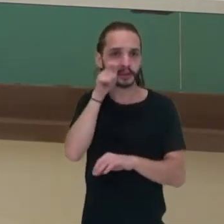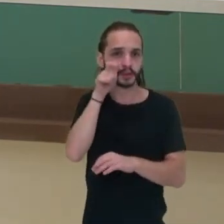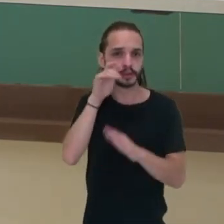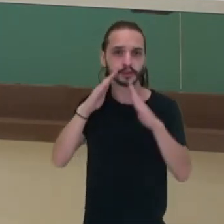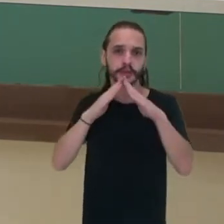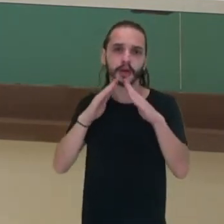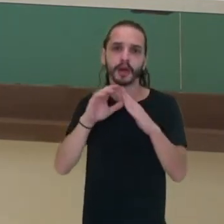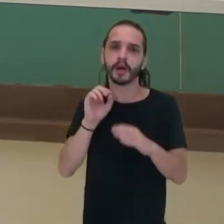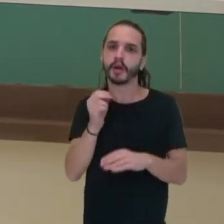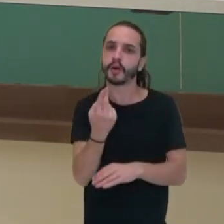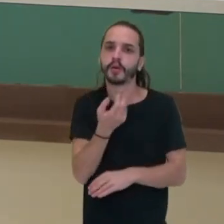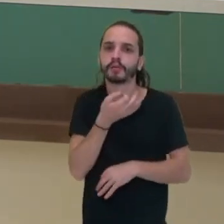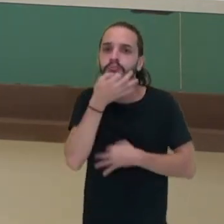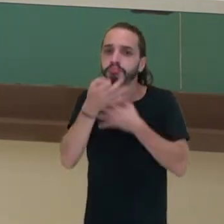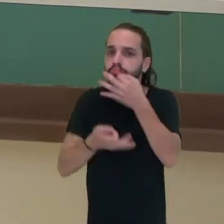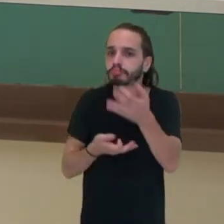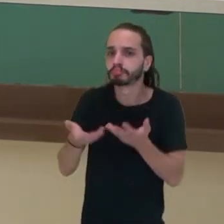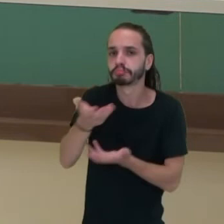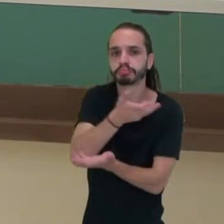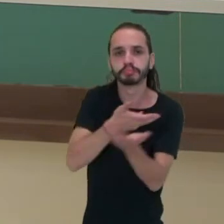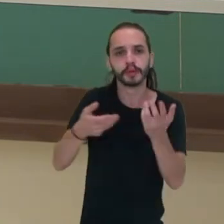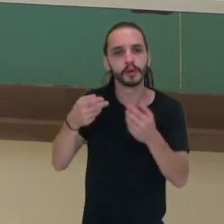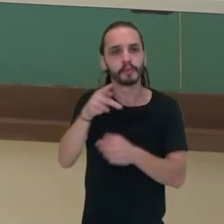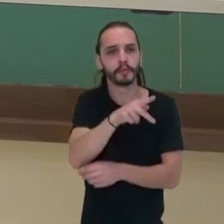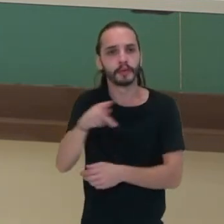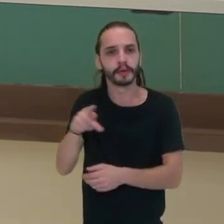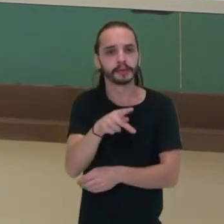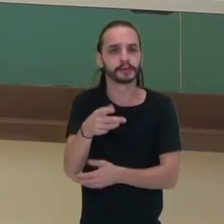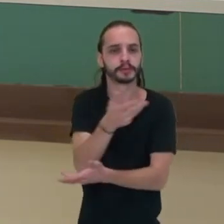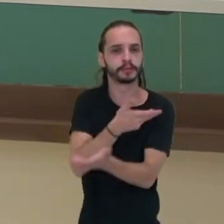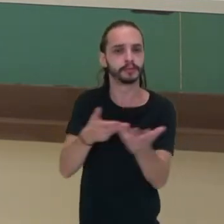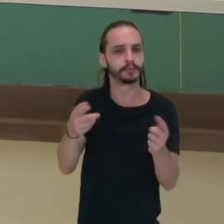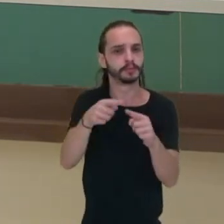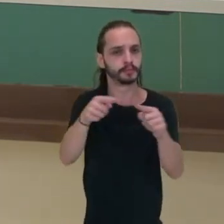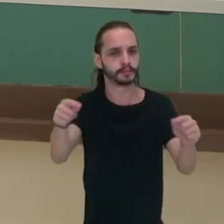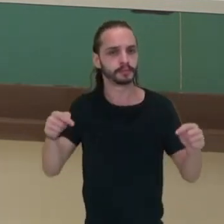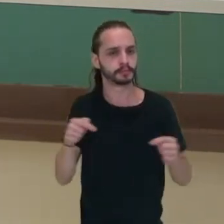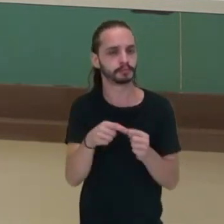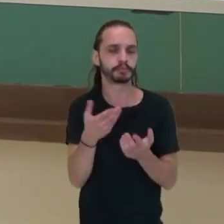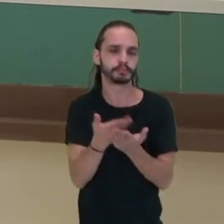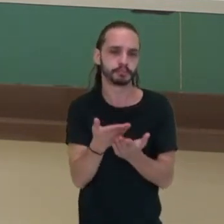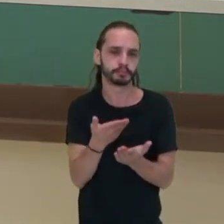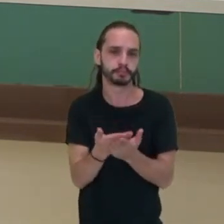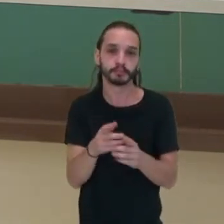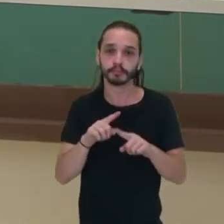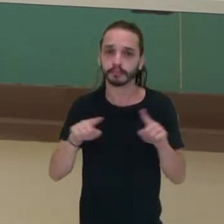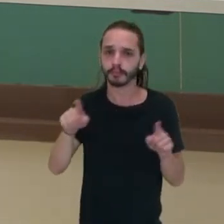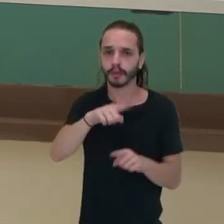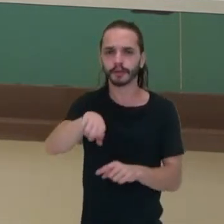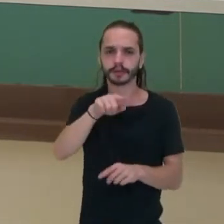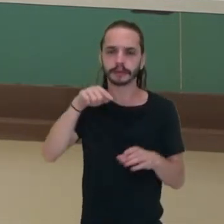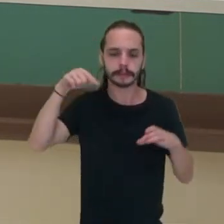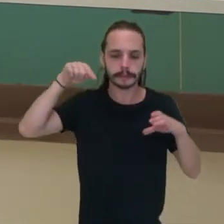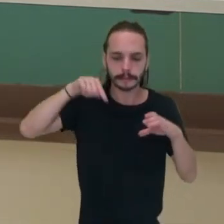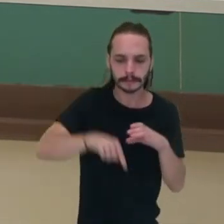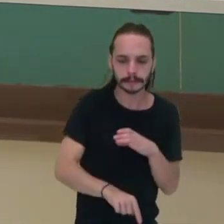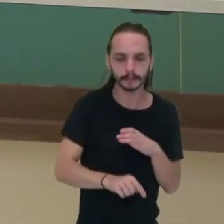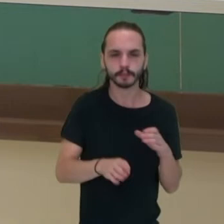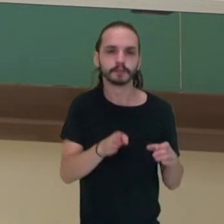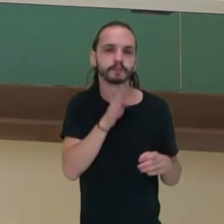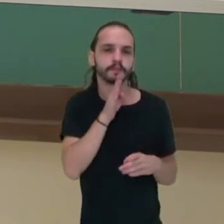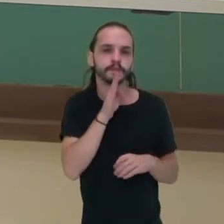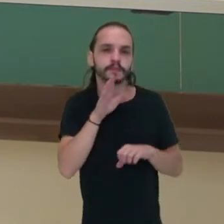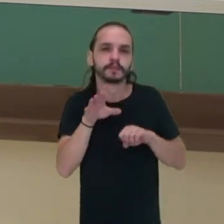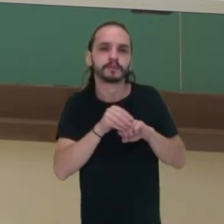para o teu professor, dá uma discutida aí com os teus colegas. O interessante é você buscar esse aprofundamento. Tá? Não fique